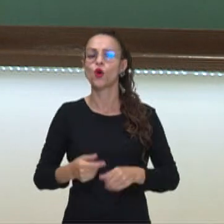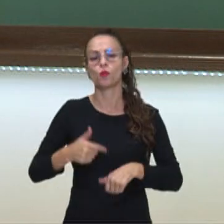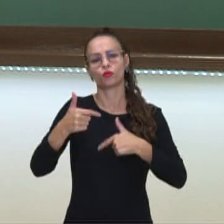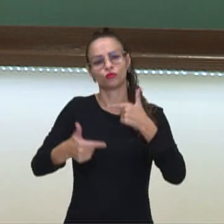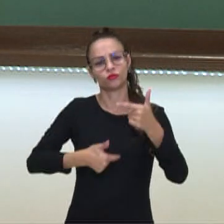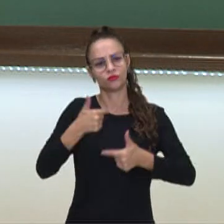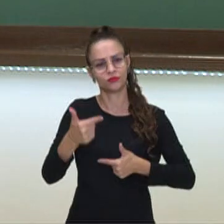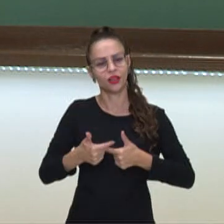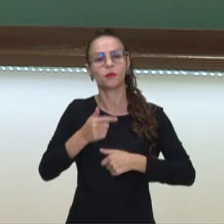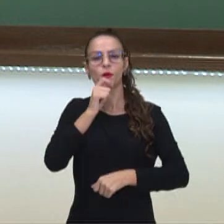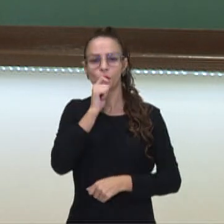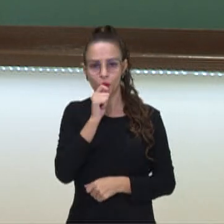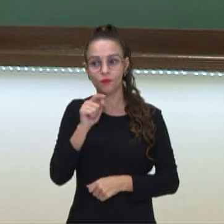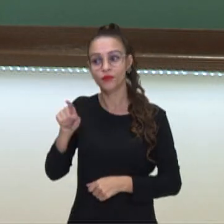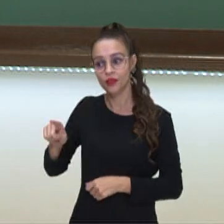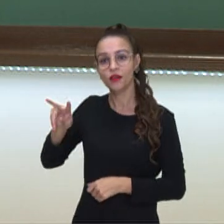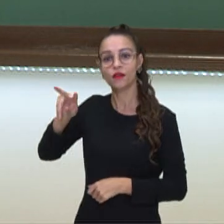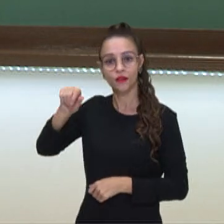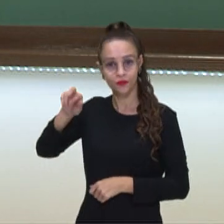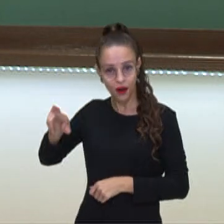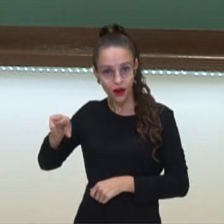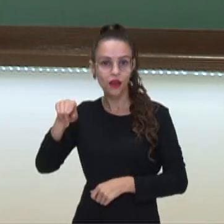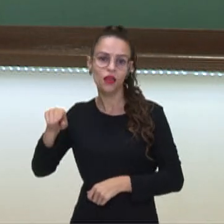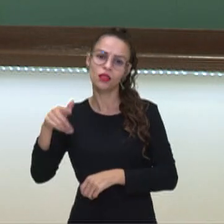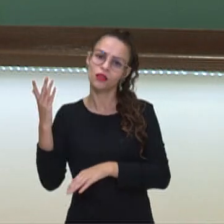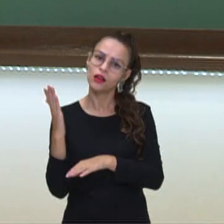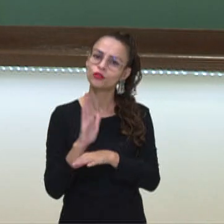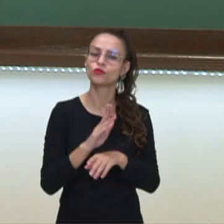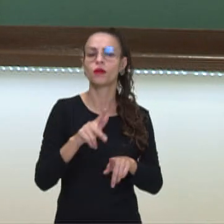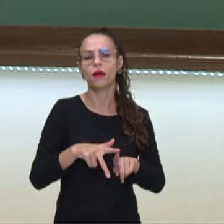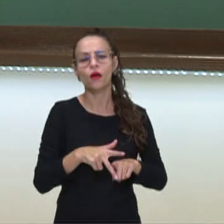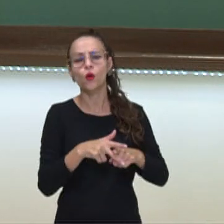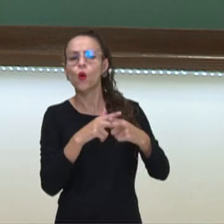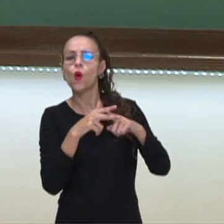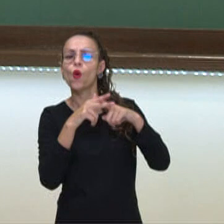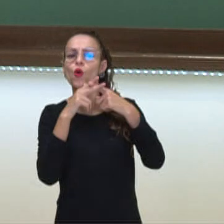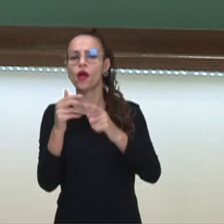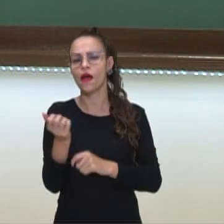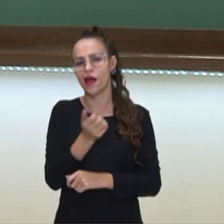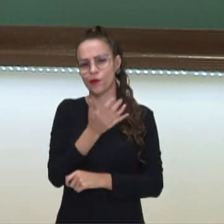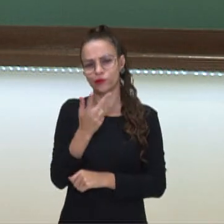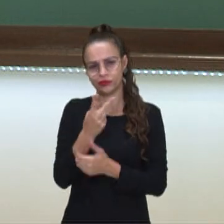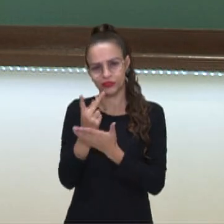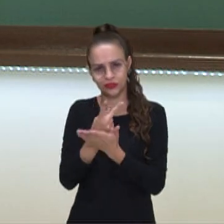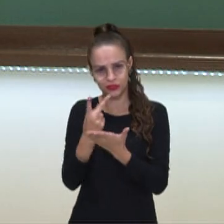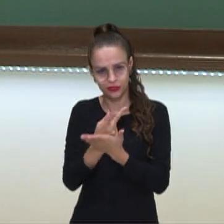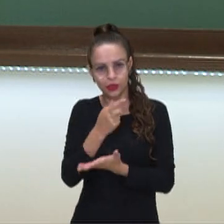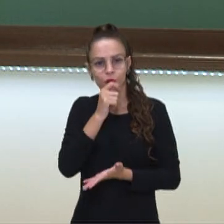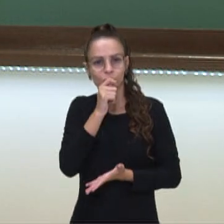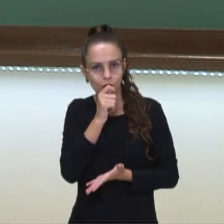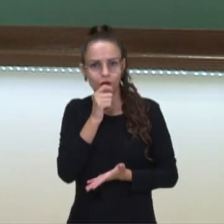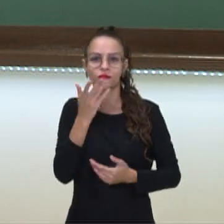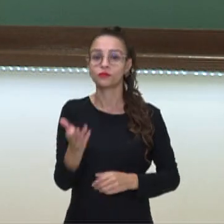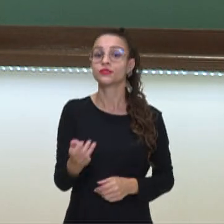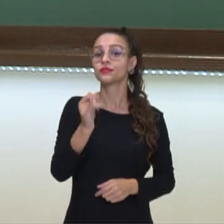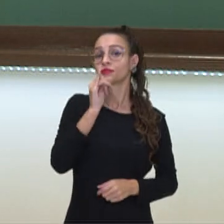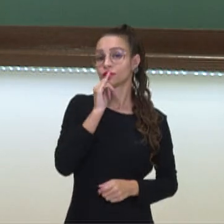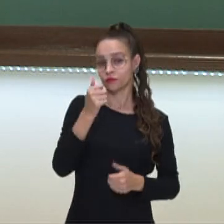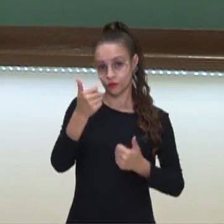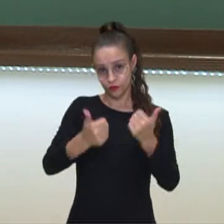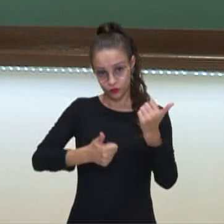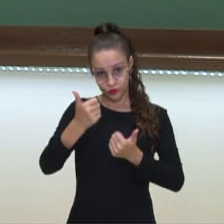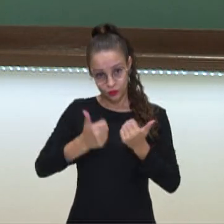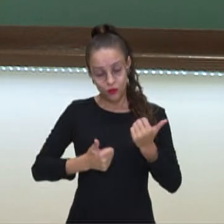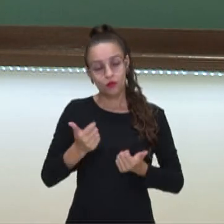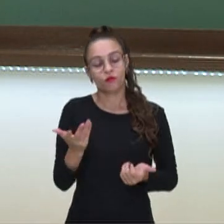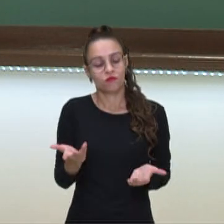O VAR ele veio para o futebol para tentar corrigir alguns erros de arbitragem. Como no futebol a gente